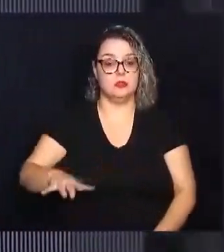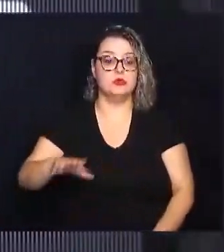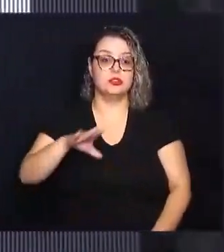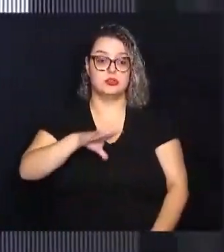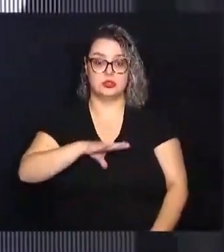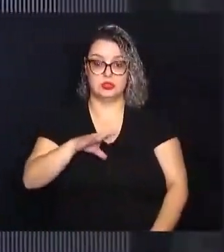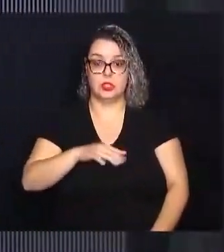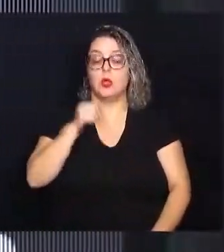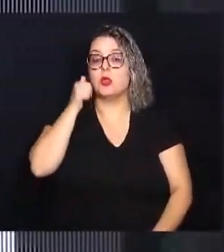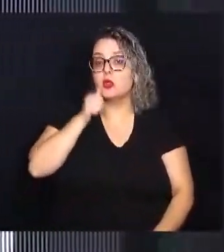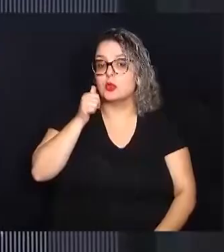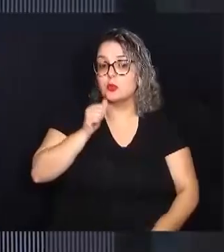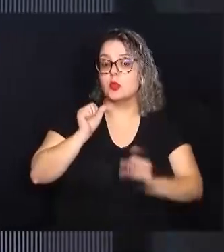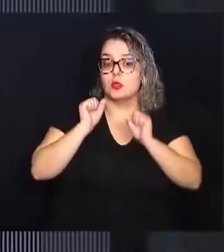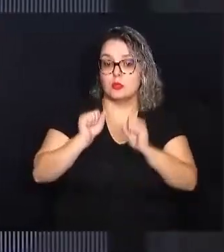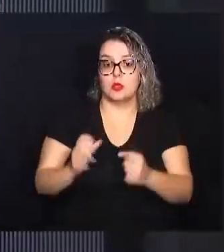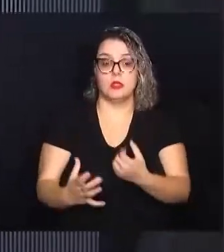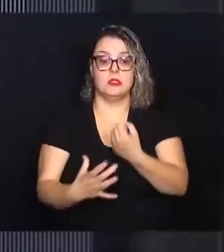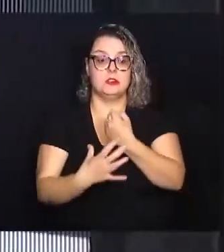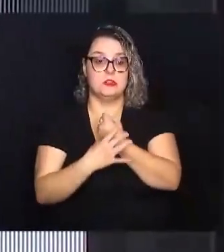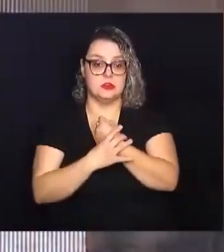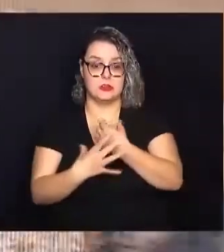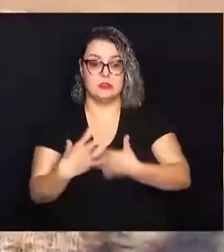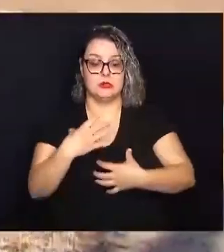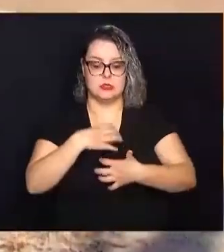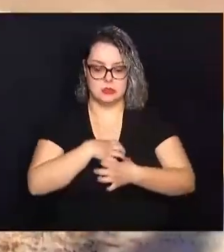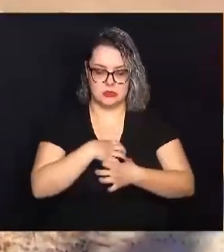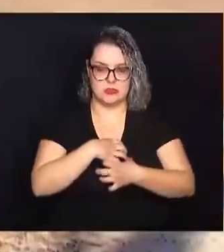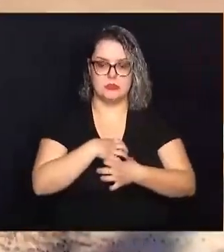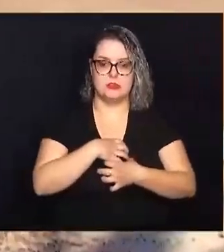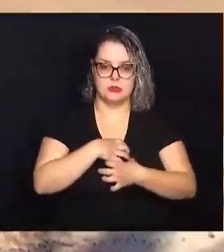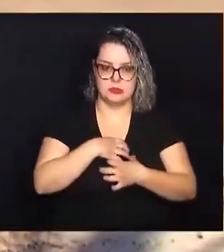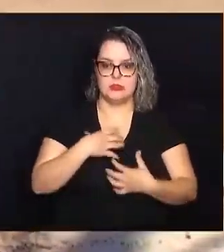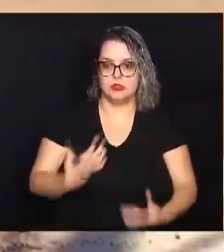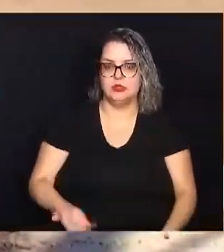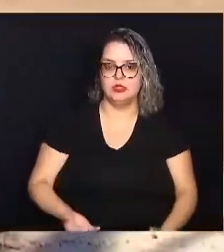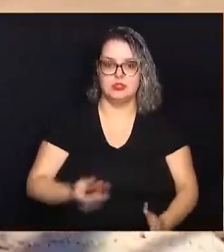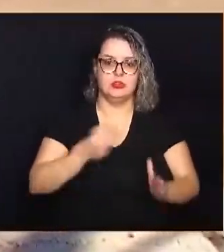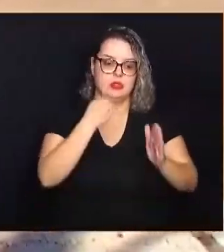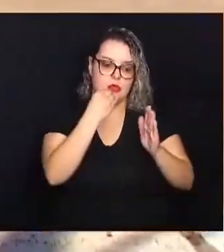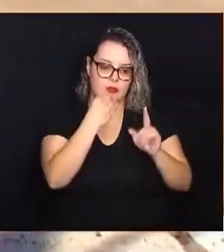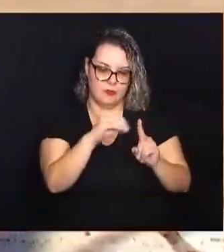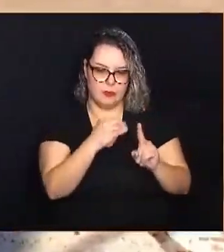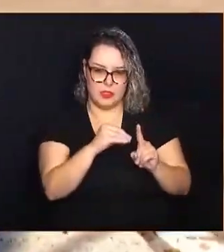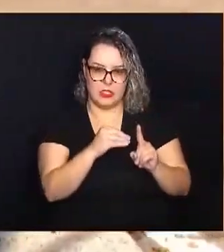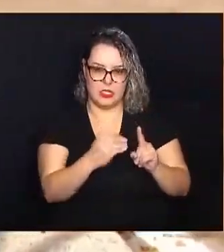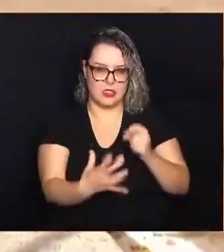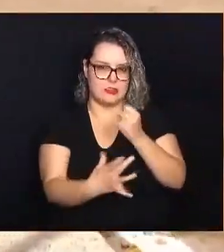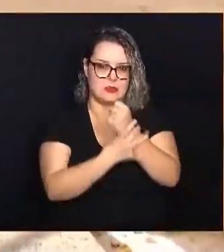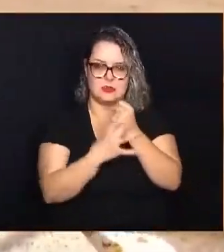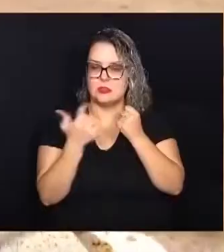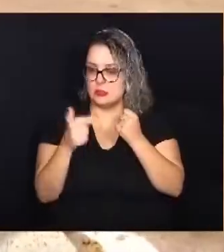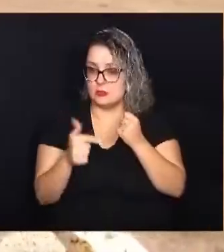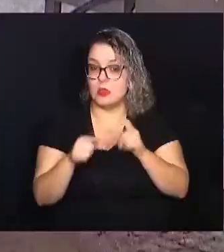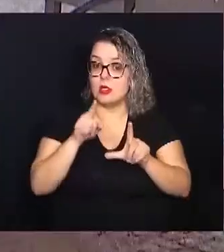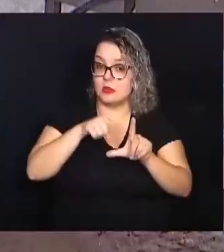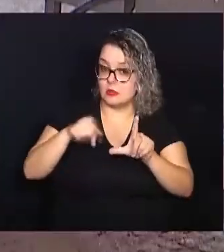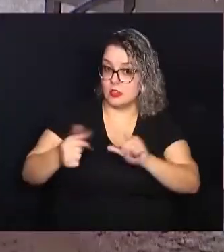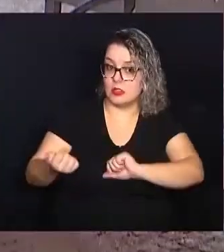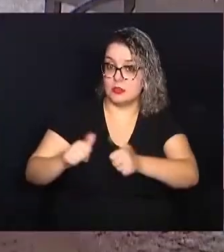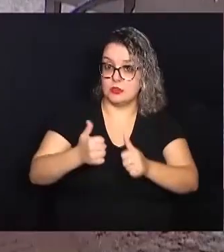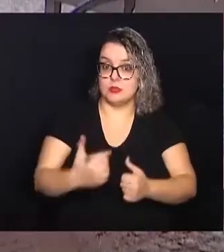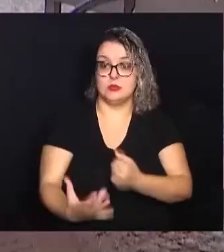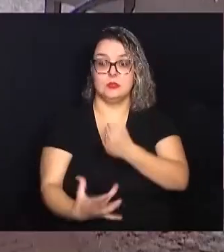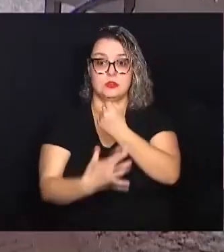onde mulheres possam se sentir mais vulneráveis, aliados a dados e estatísticas de segurança pública.